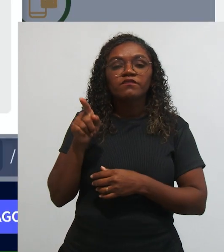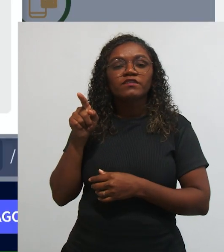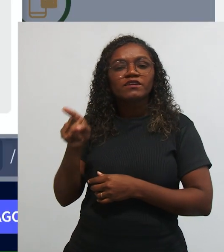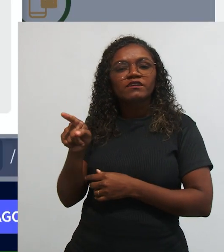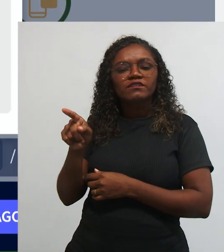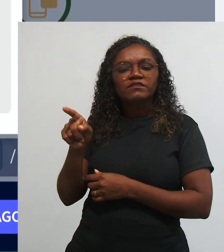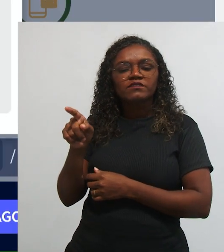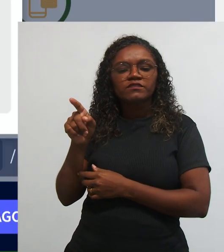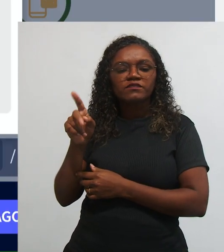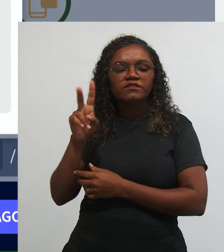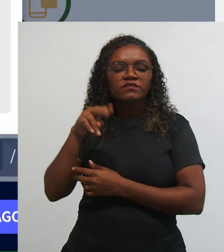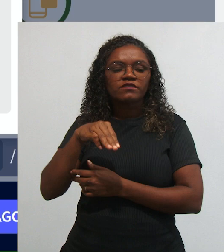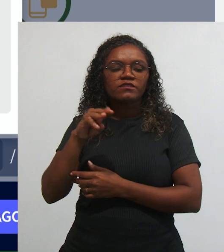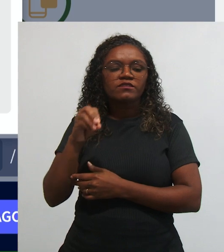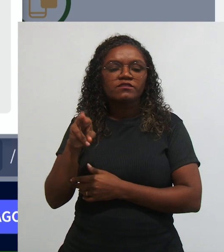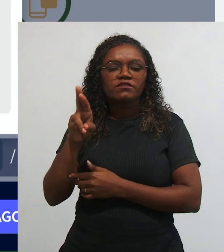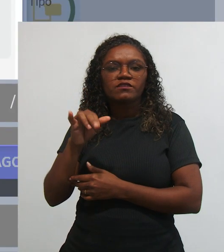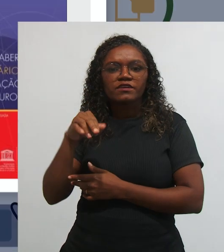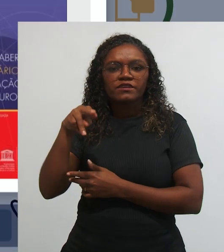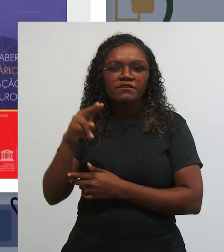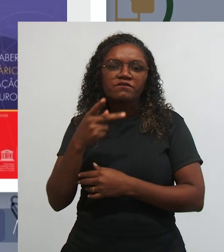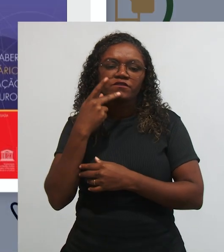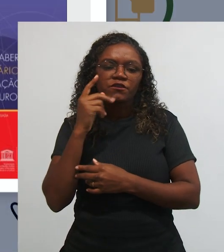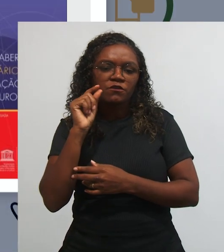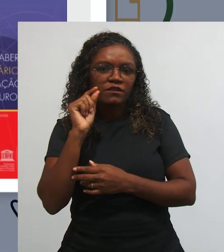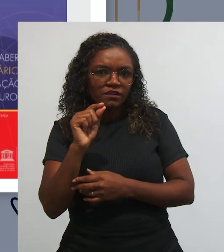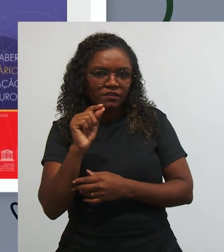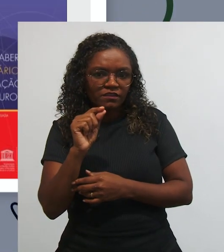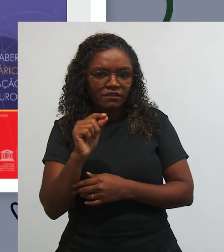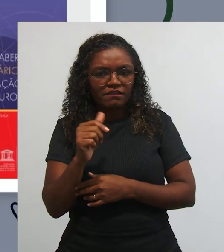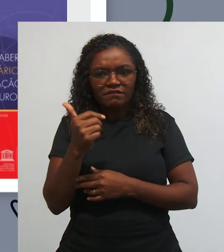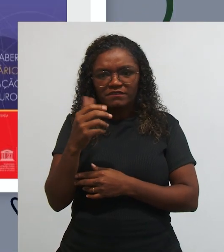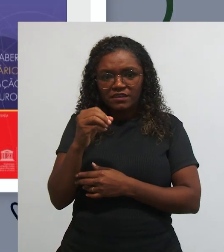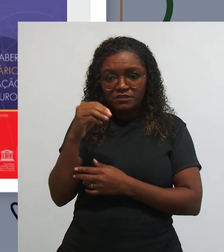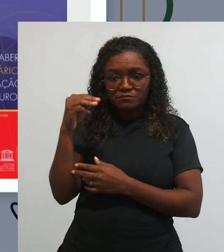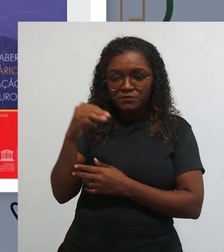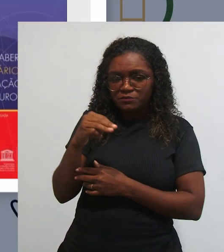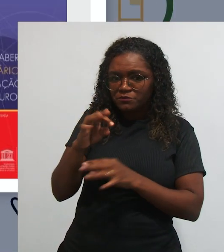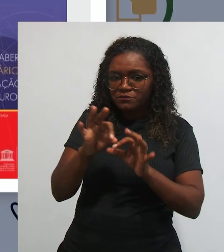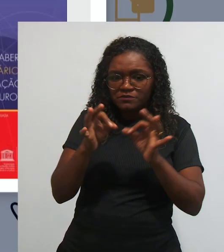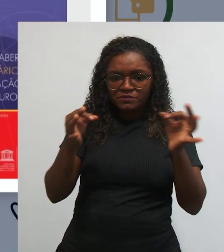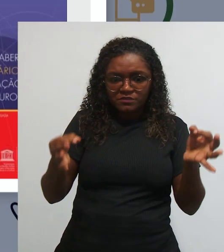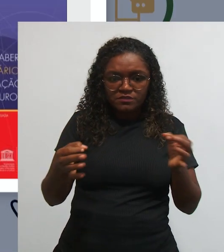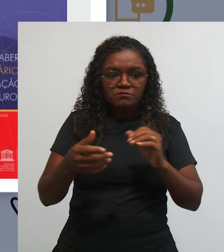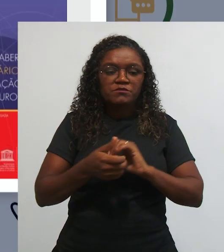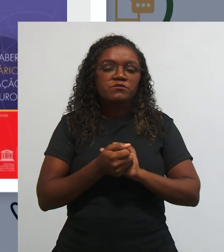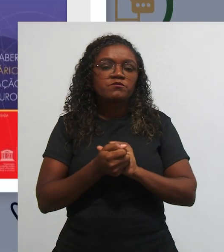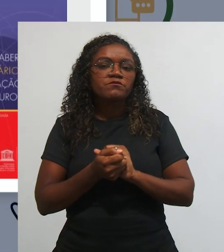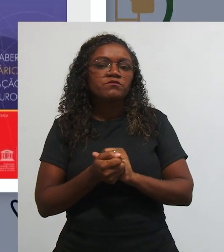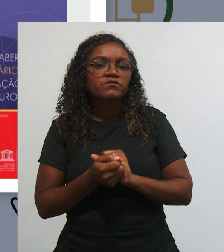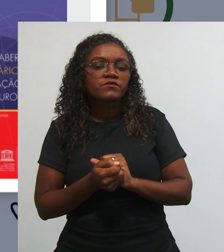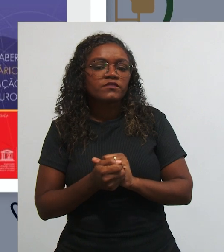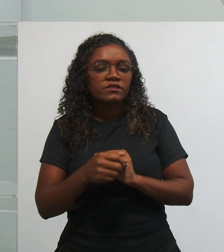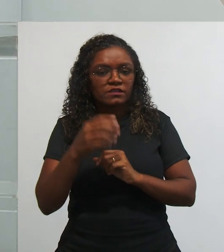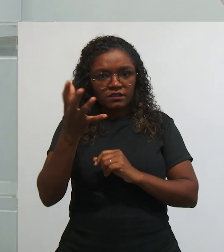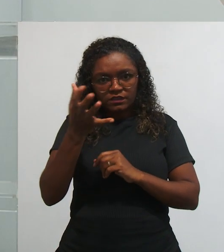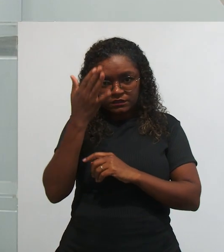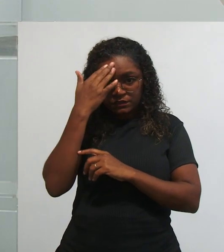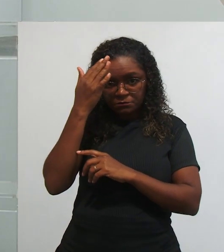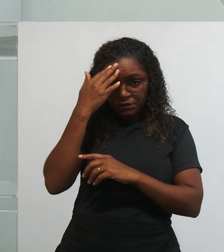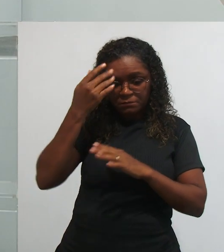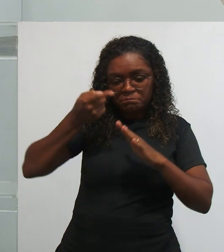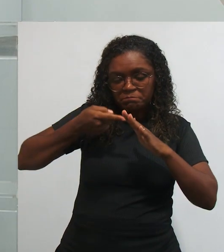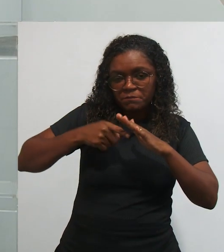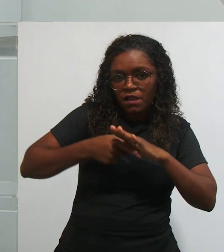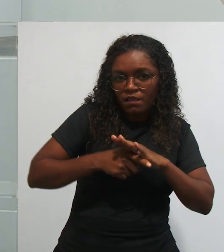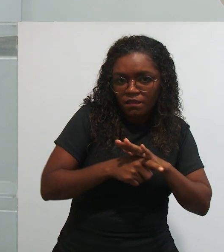Morin, né, aqui, né, em 10 minutos é o que dá para você dizer sobre isso. É claro, se você quiser saber